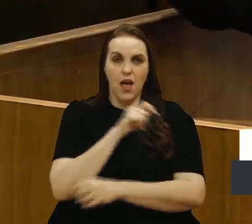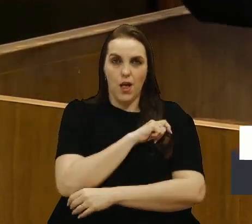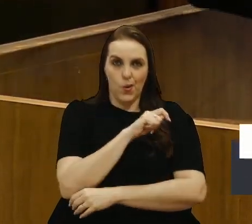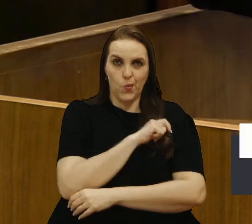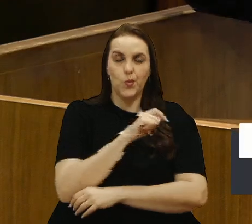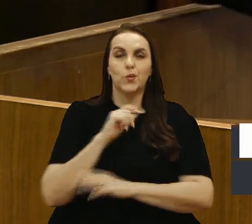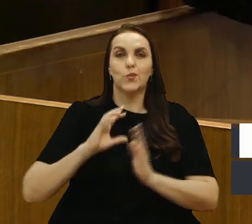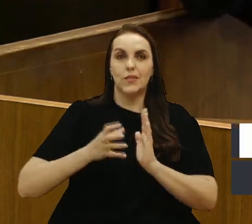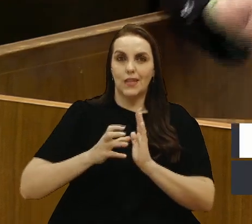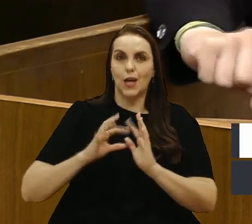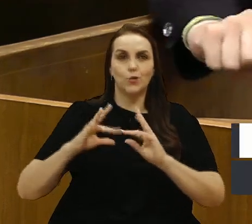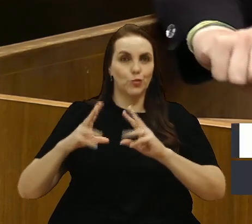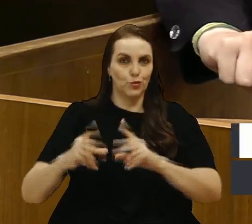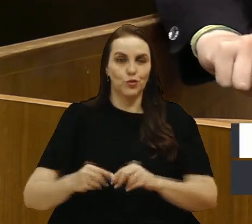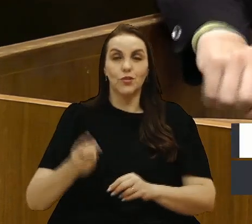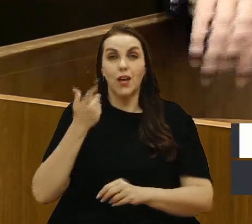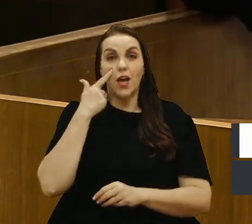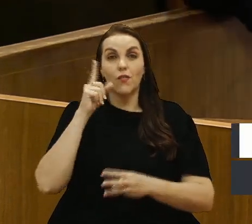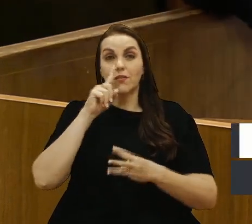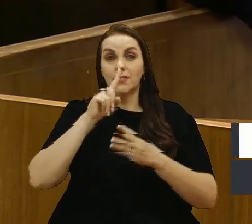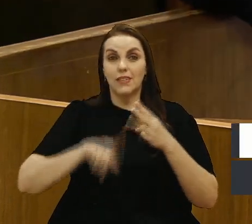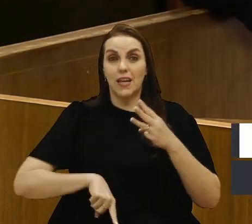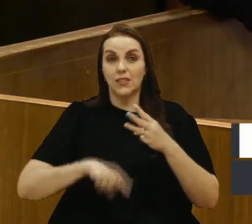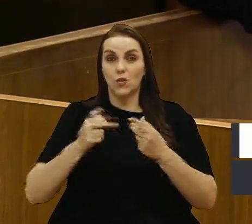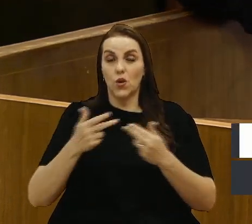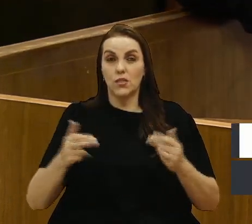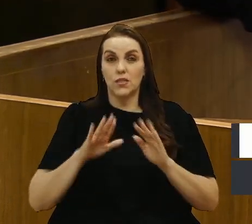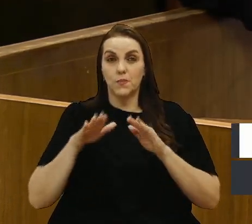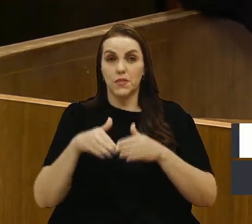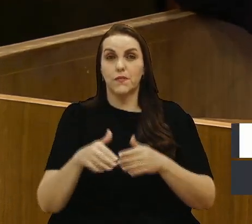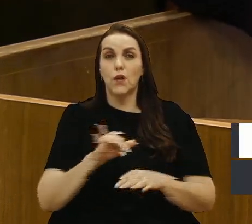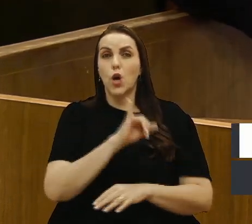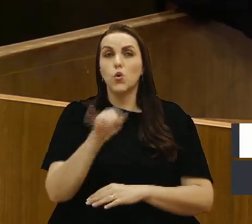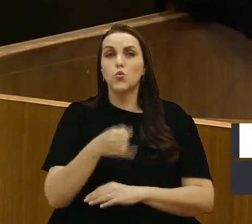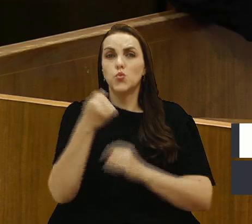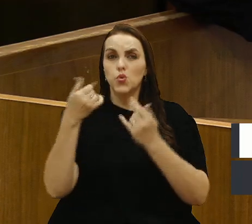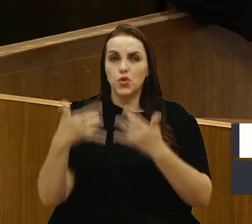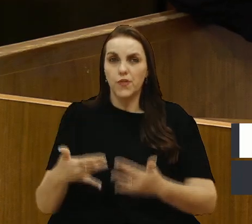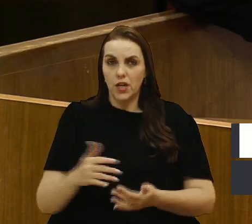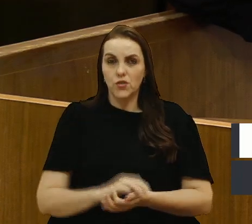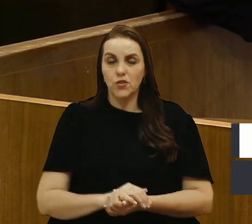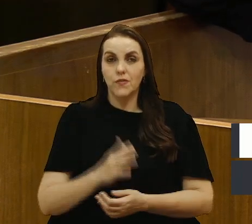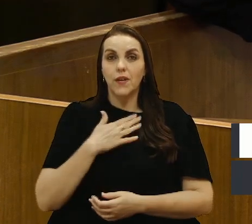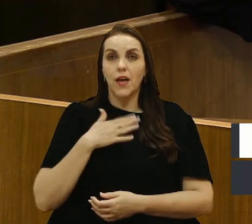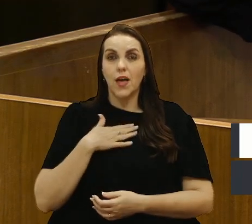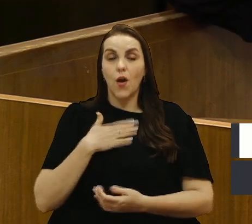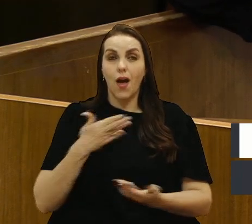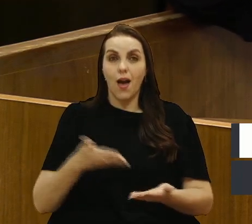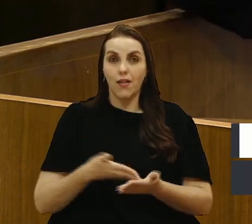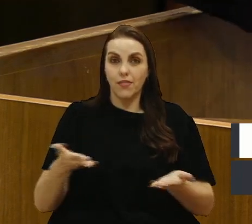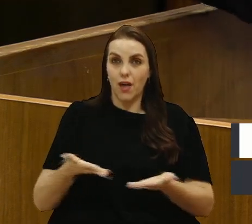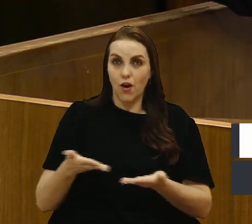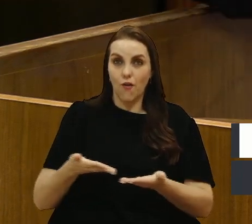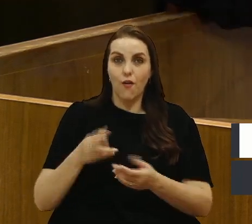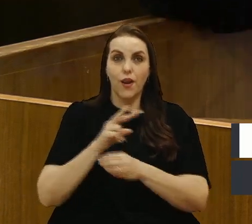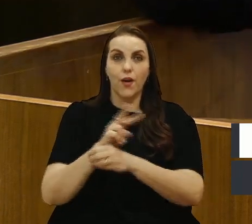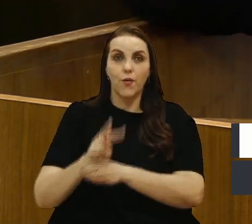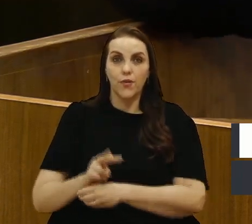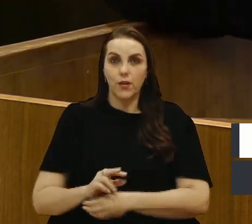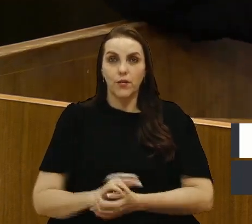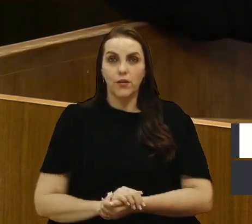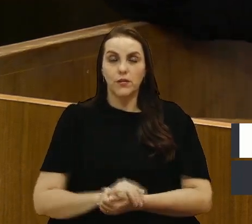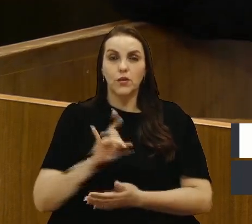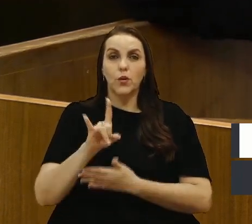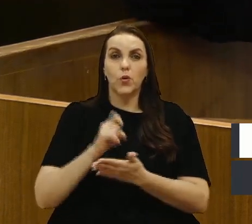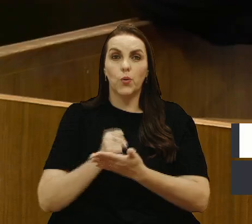dados, porque eu quero ver essas três situações específicas. Qual que foi a justificativa que eu recebi até agora em relação aos cuidadores? Que o